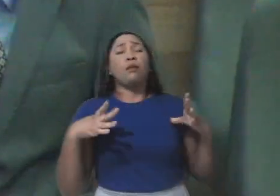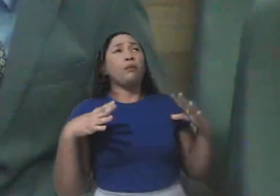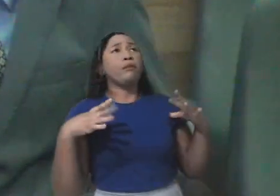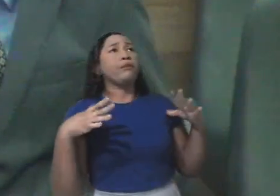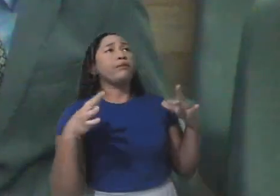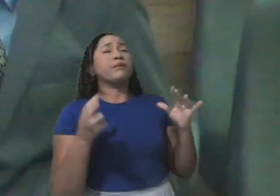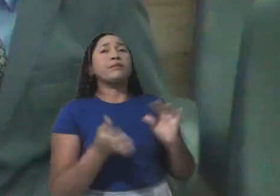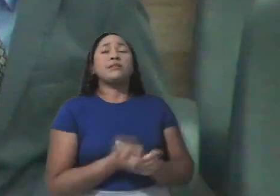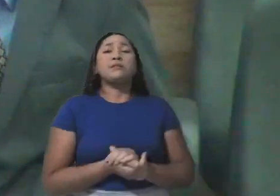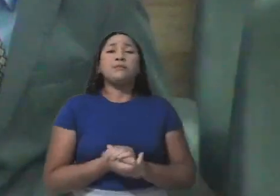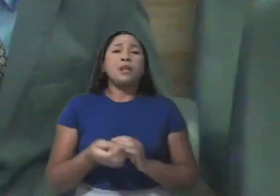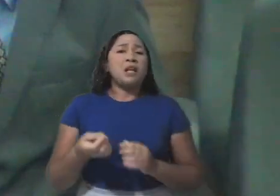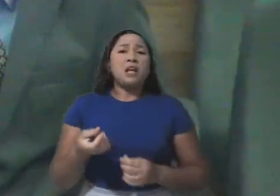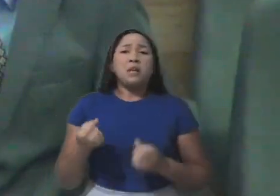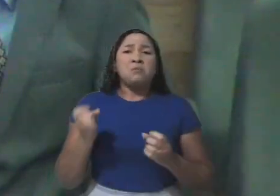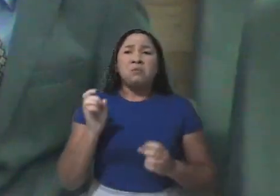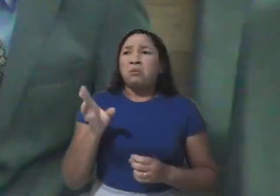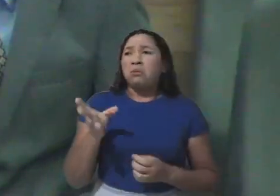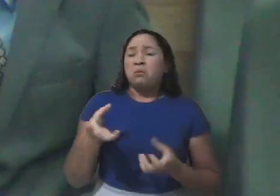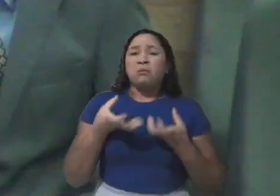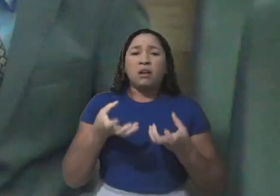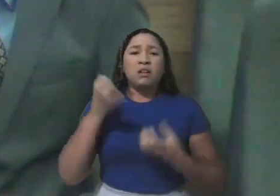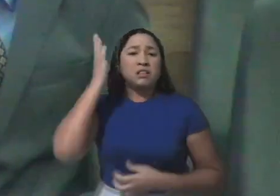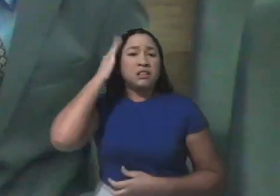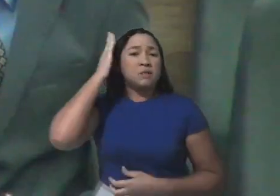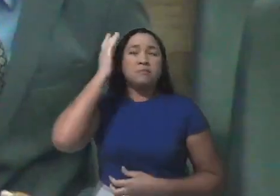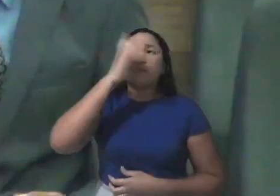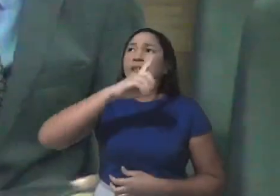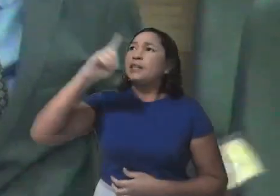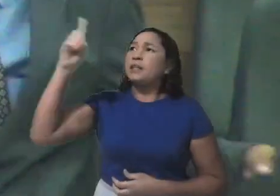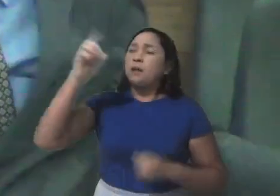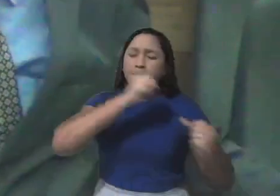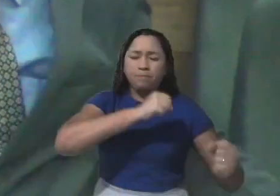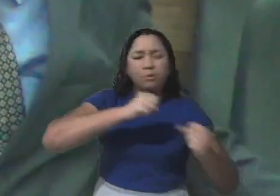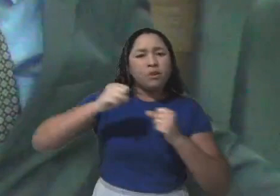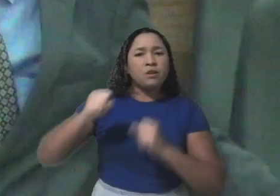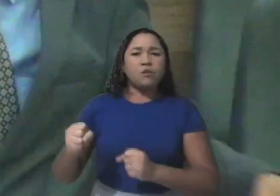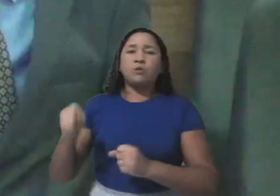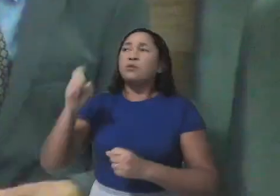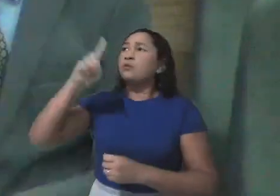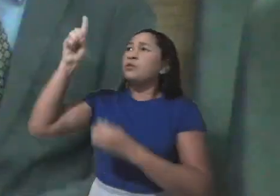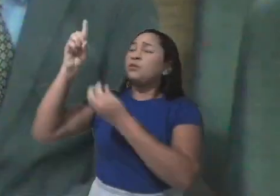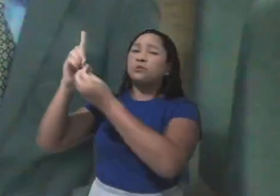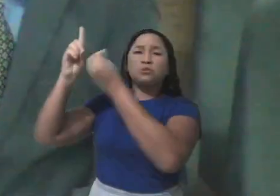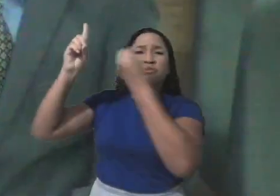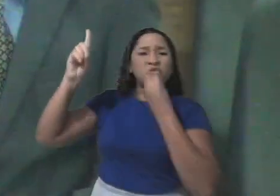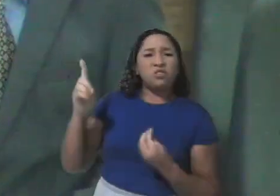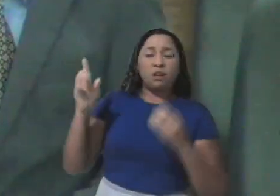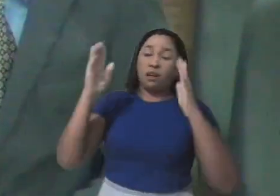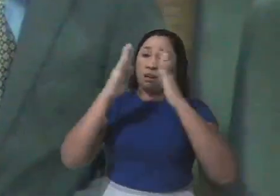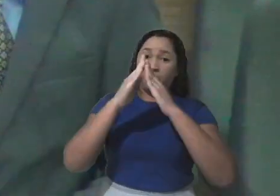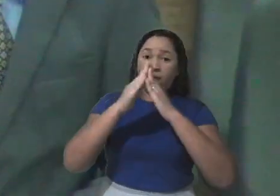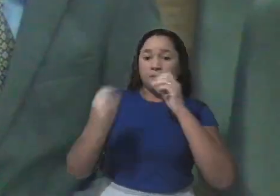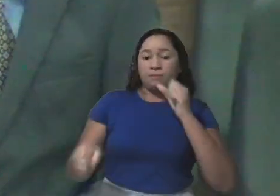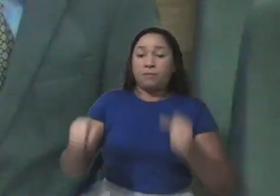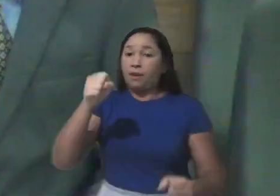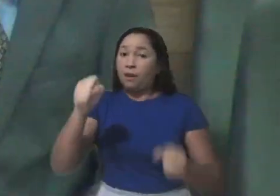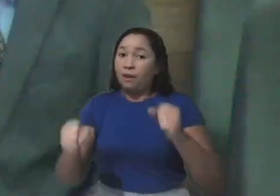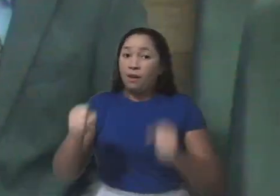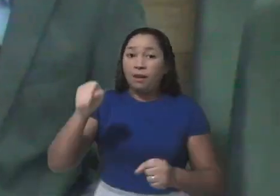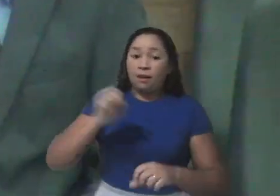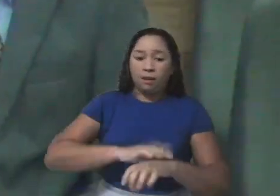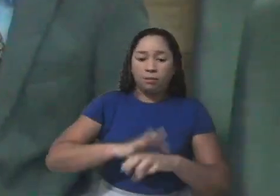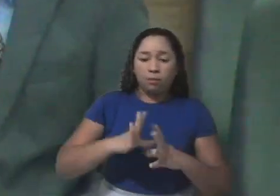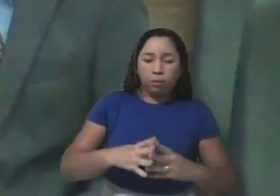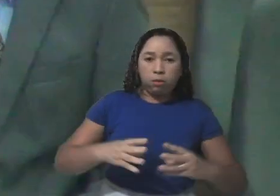Deus é poderoso, que pode dar um carro, que pode dar uma casa, que pode curar, né? Só queremos falar em